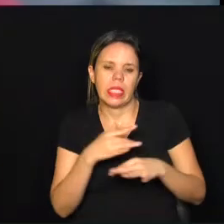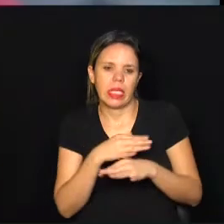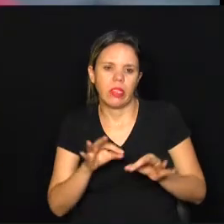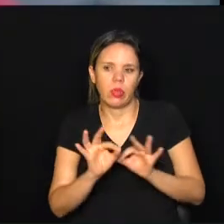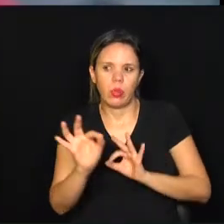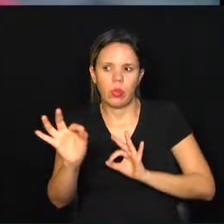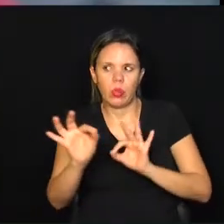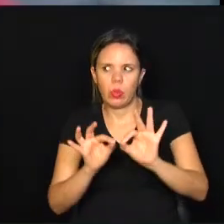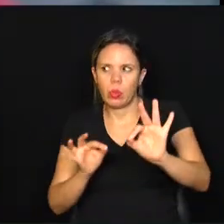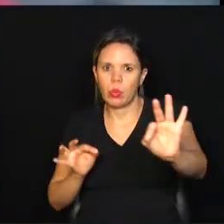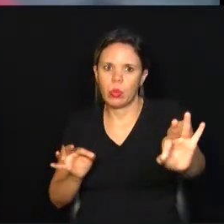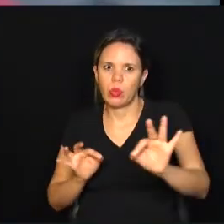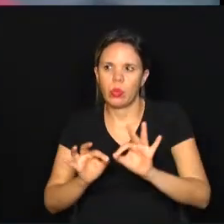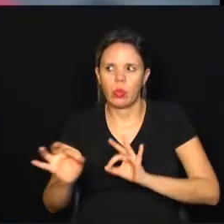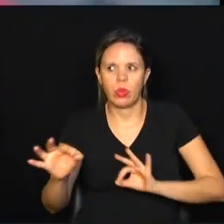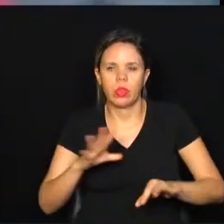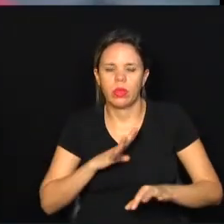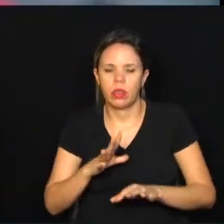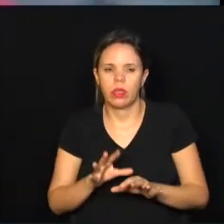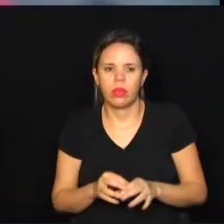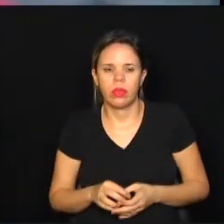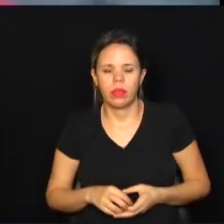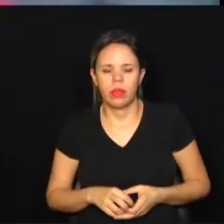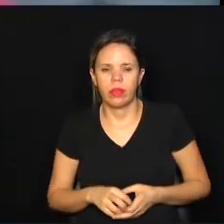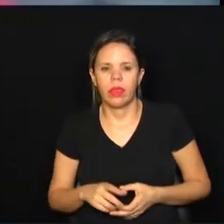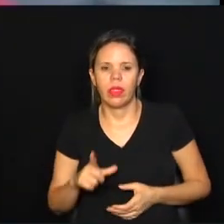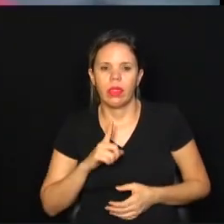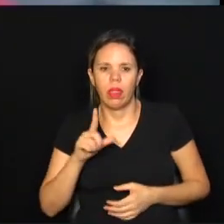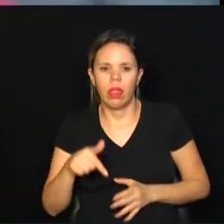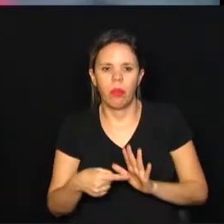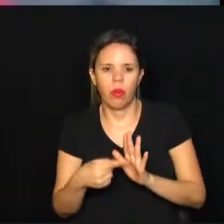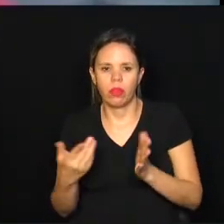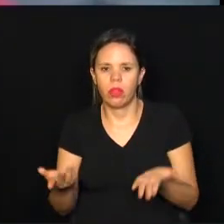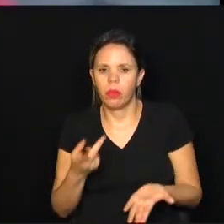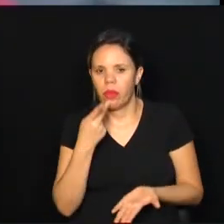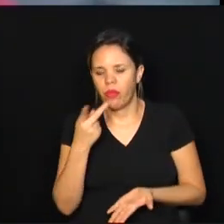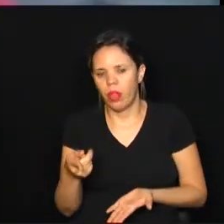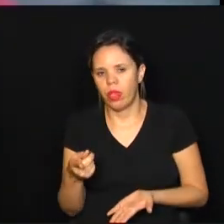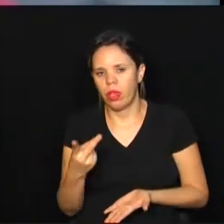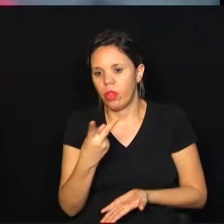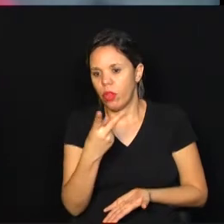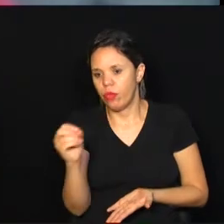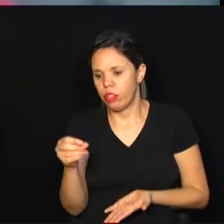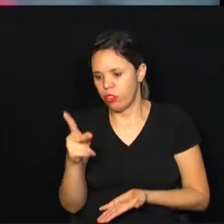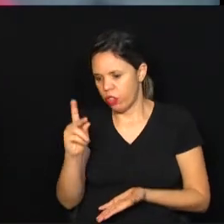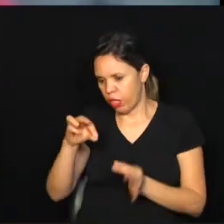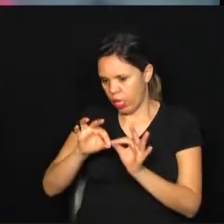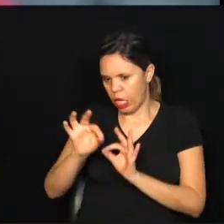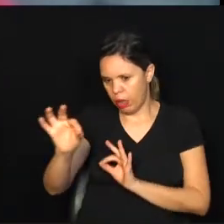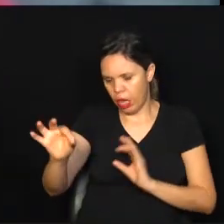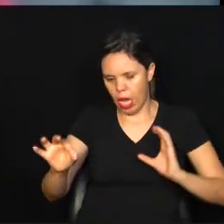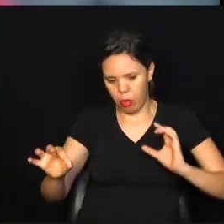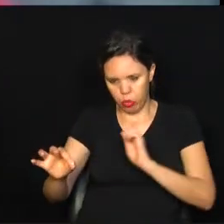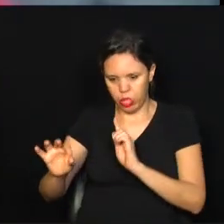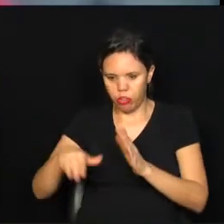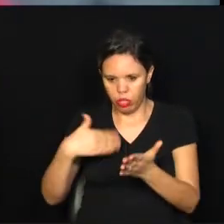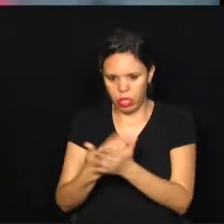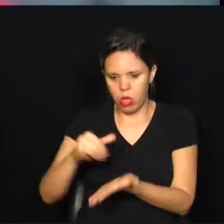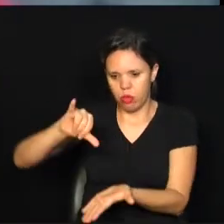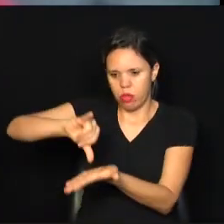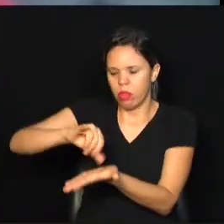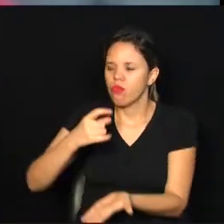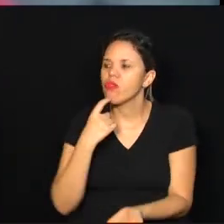extensão territorial, né, da nossa cidade. Então, eu apontei isso para vocês ali. São 20 quilômetros do Campo Grande até o